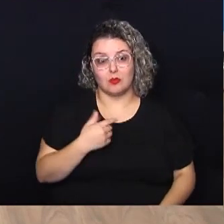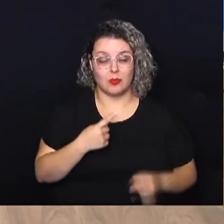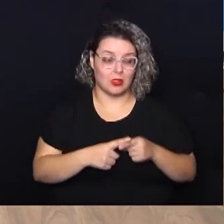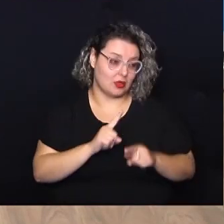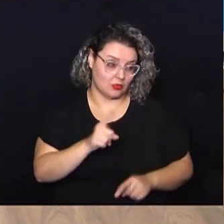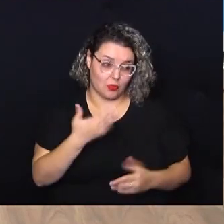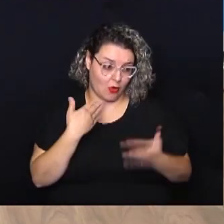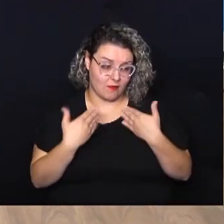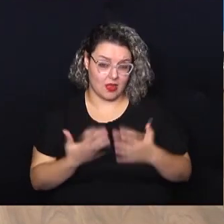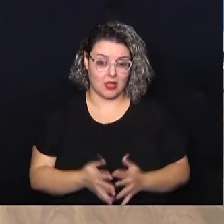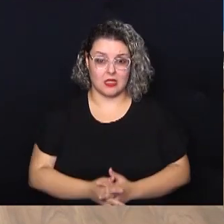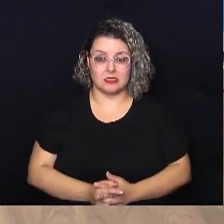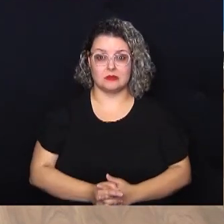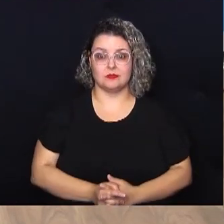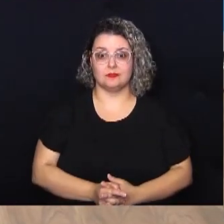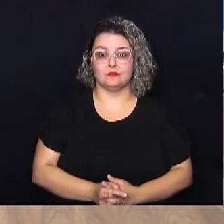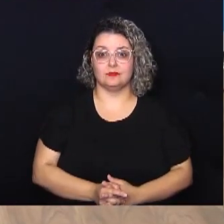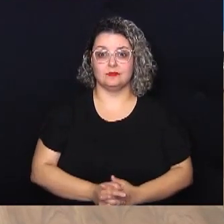assunto?